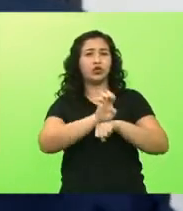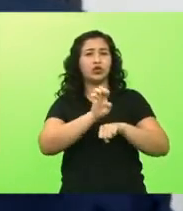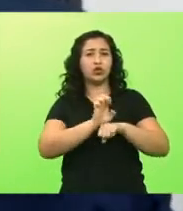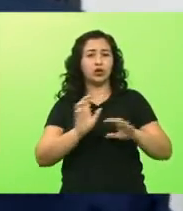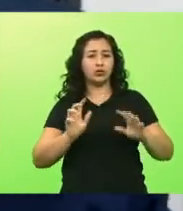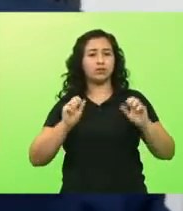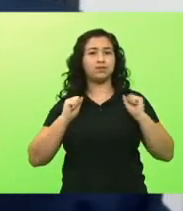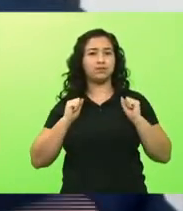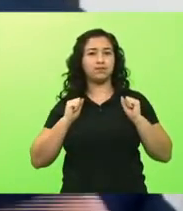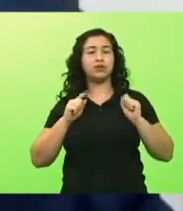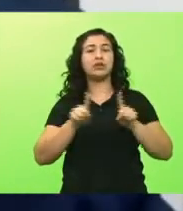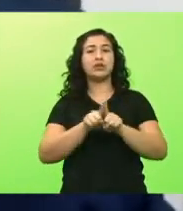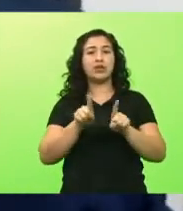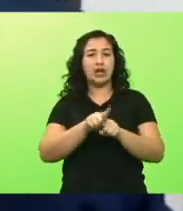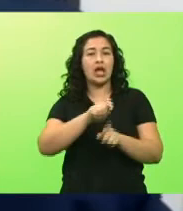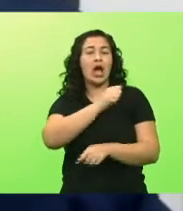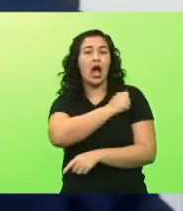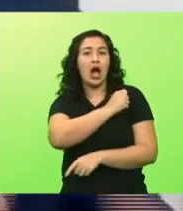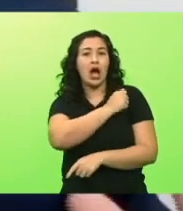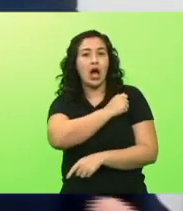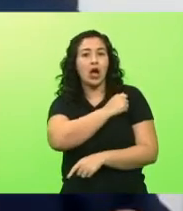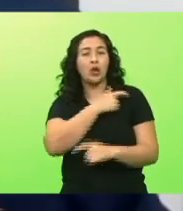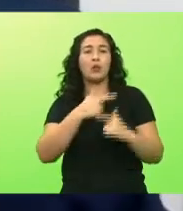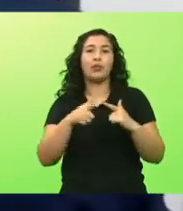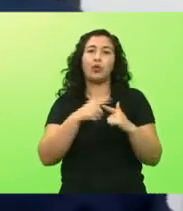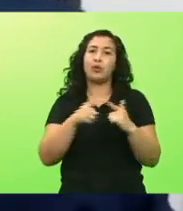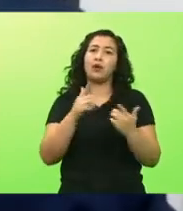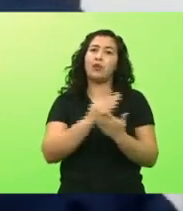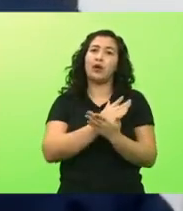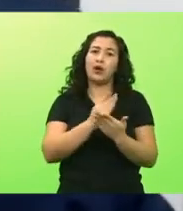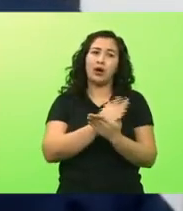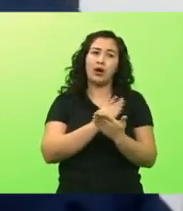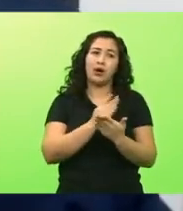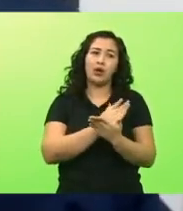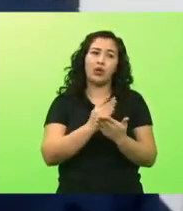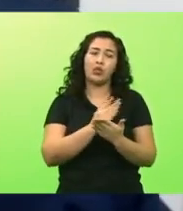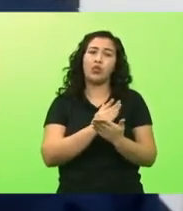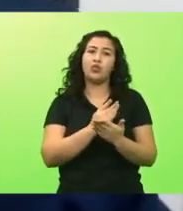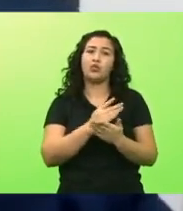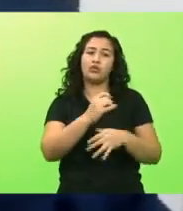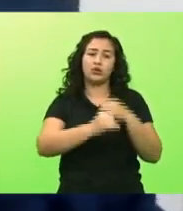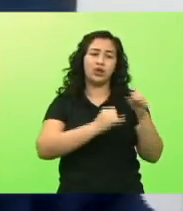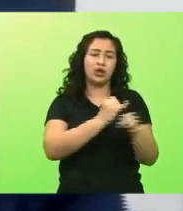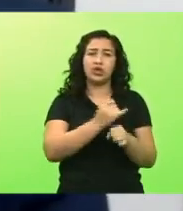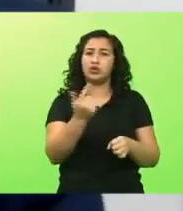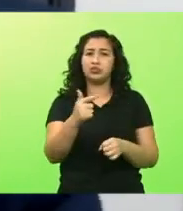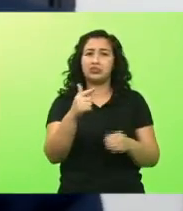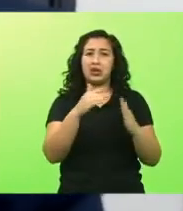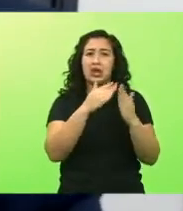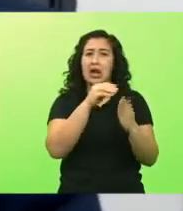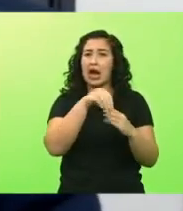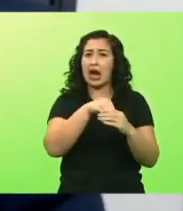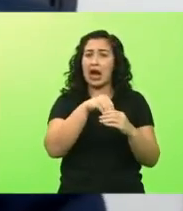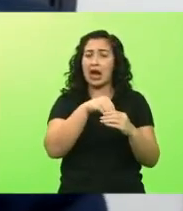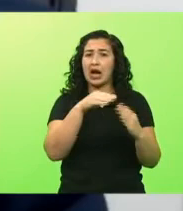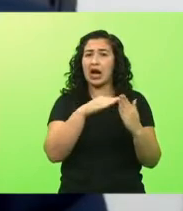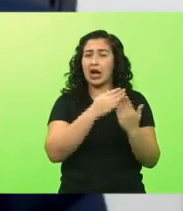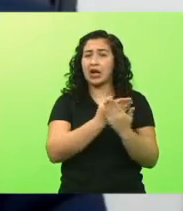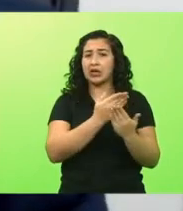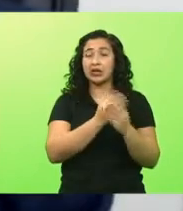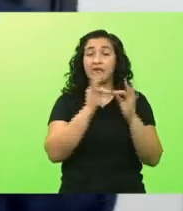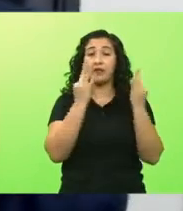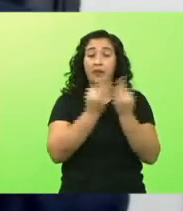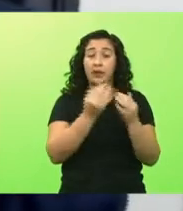tem alunos com dificuldades, alguns que não têm internet em casa, existem as famílias com